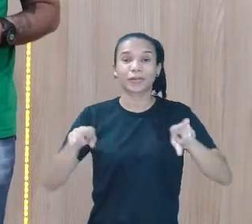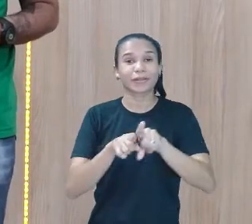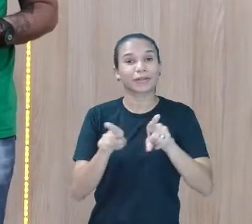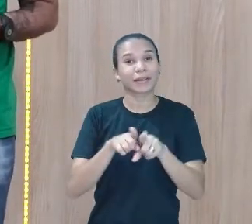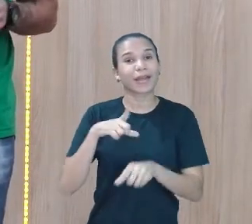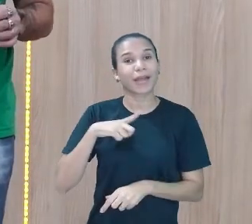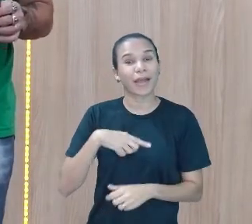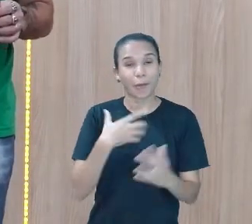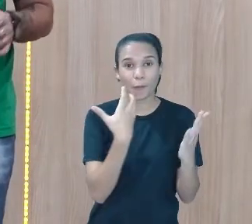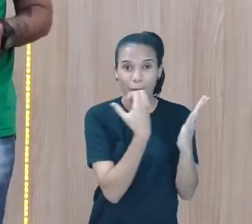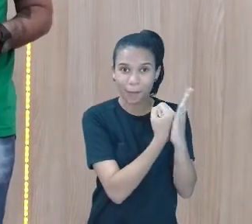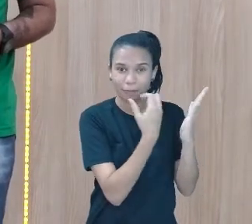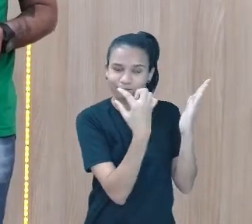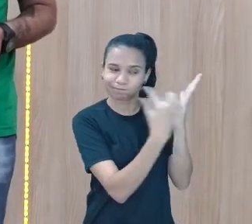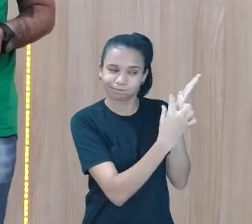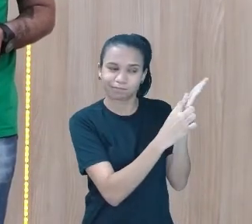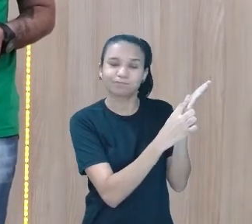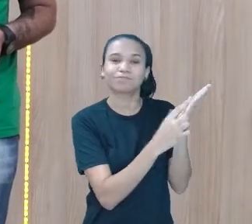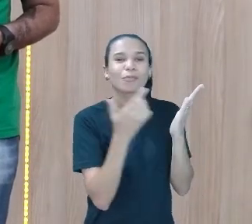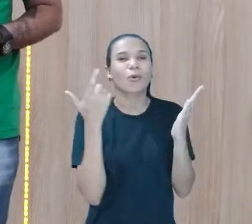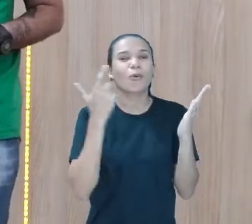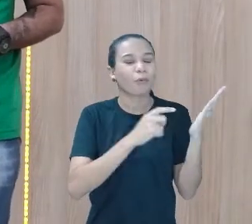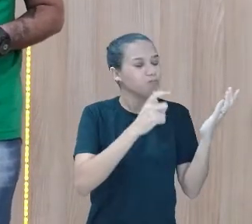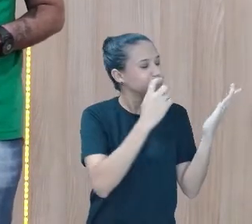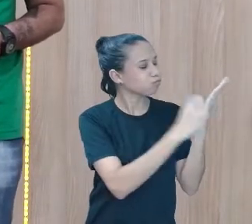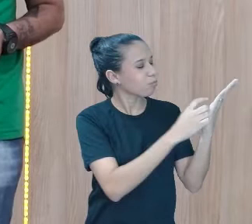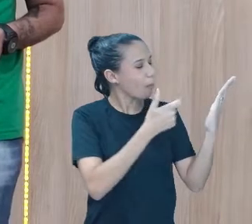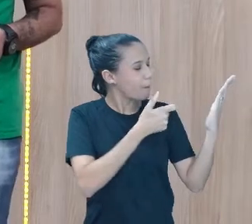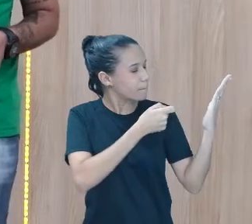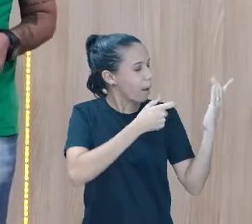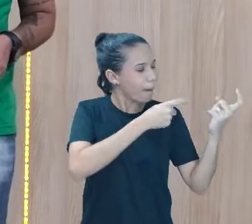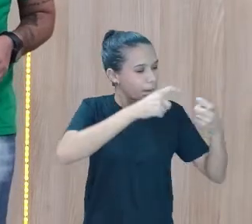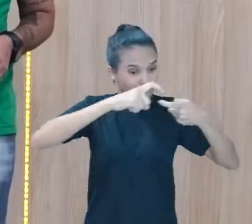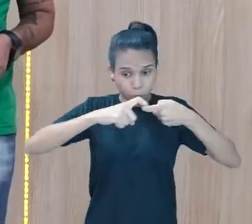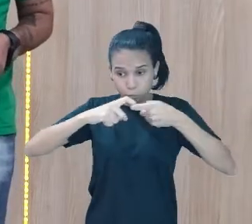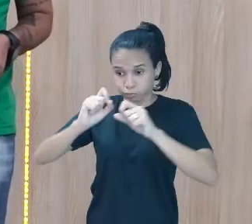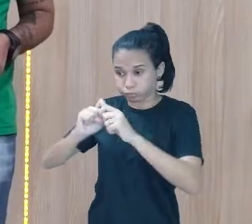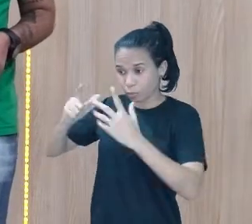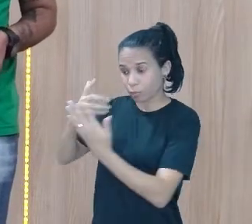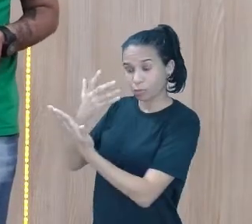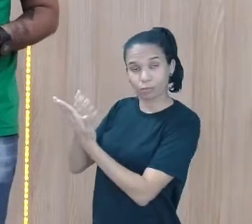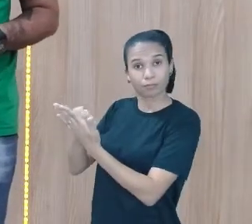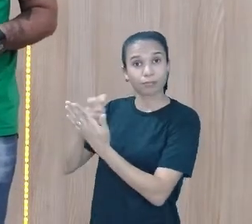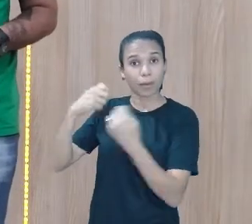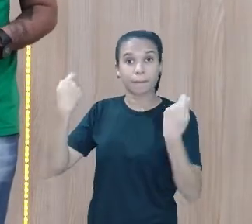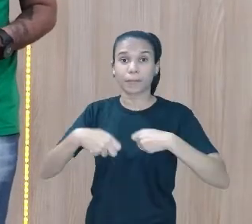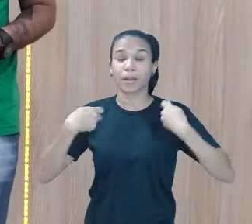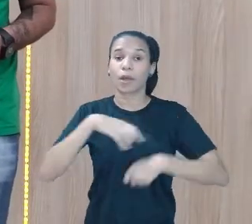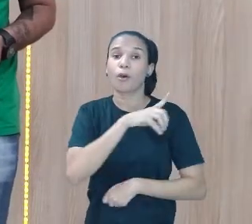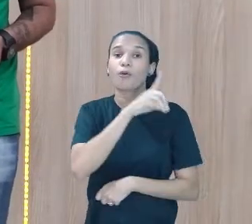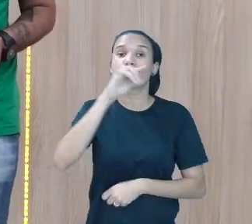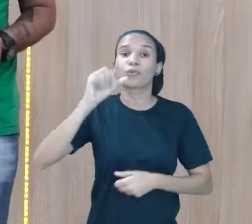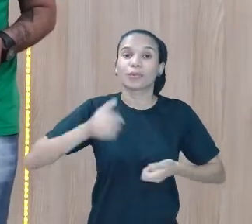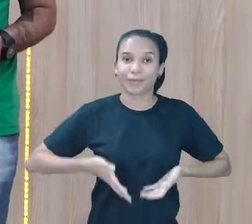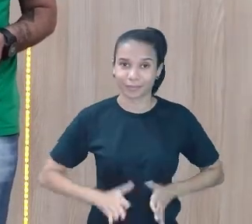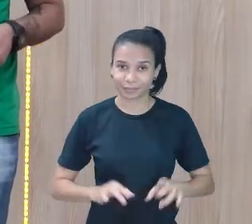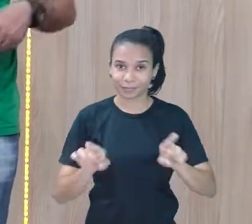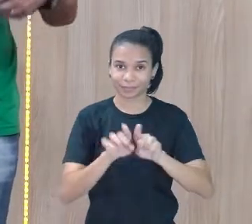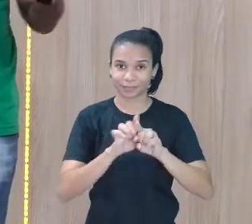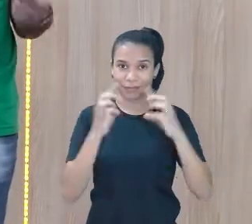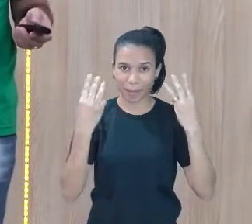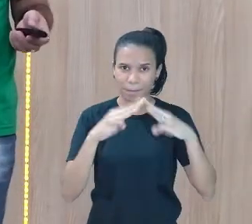desse aplicativo já instalado, você vai fazer lá seu login, você vai precisar da data de nascimento e da sua matrícula, tá